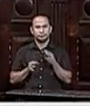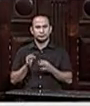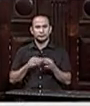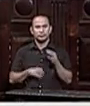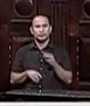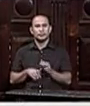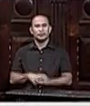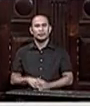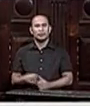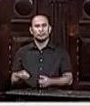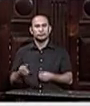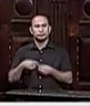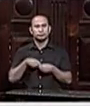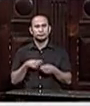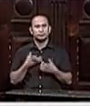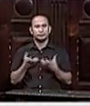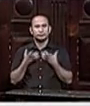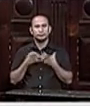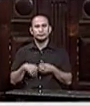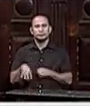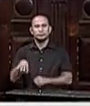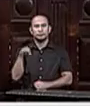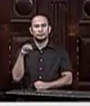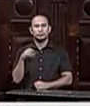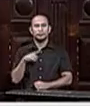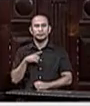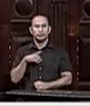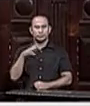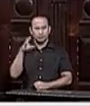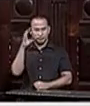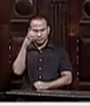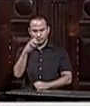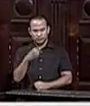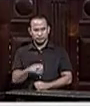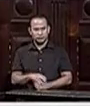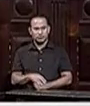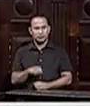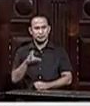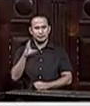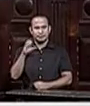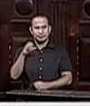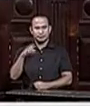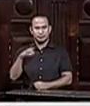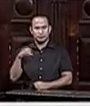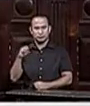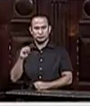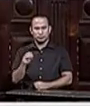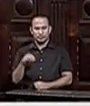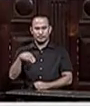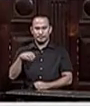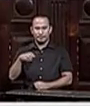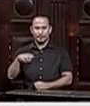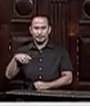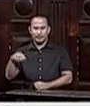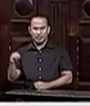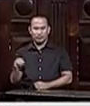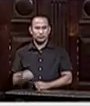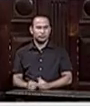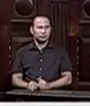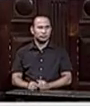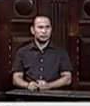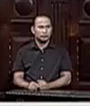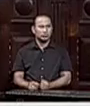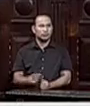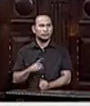recorreu da decisão tomada por Celso de Mello, que, na verdade, num dado momento, os